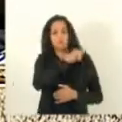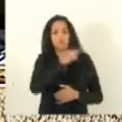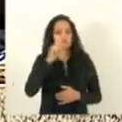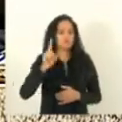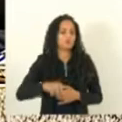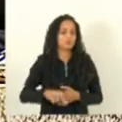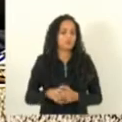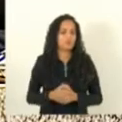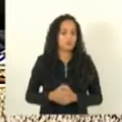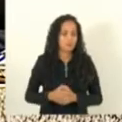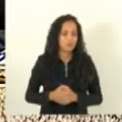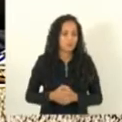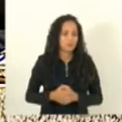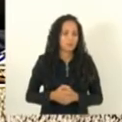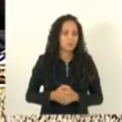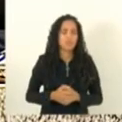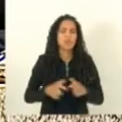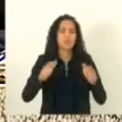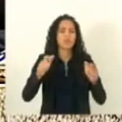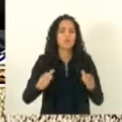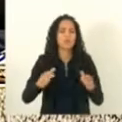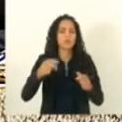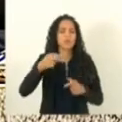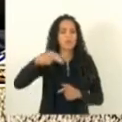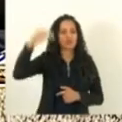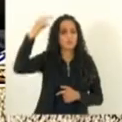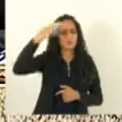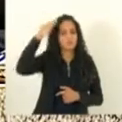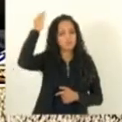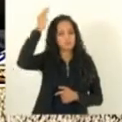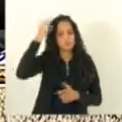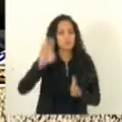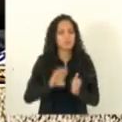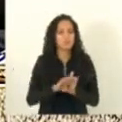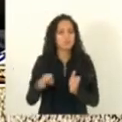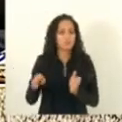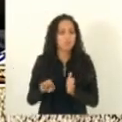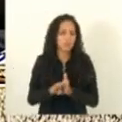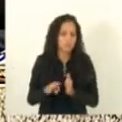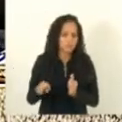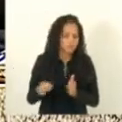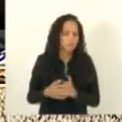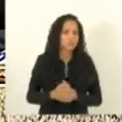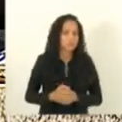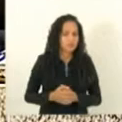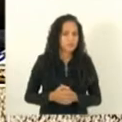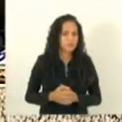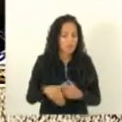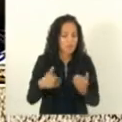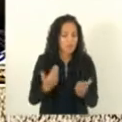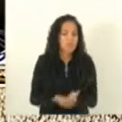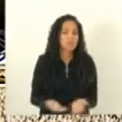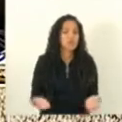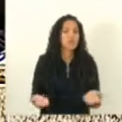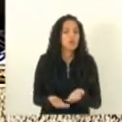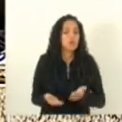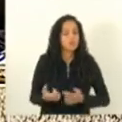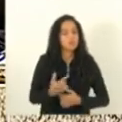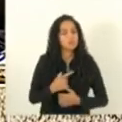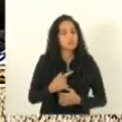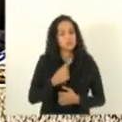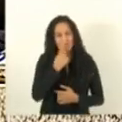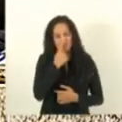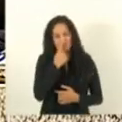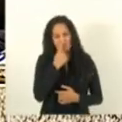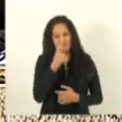é ali, São Mateus, no norte estadual. São muitos os exemplos de que, até hoje, existem esgotos